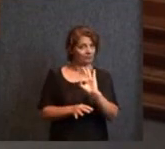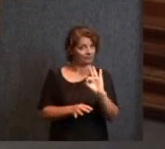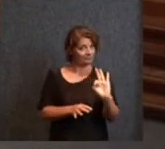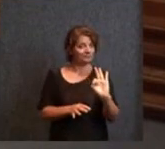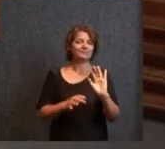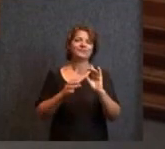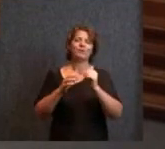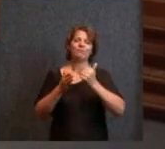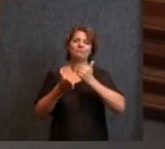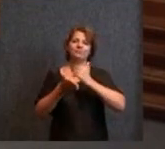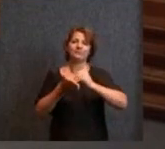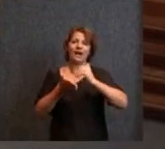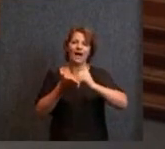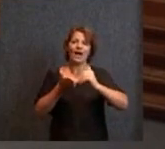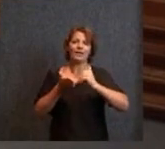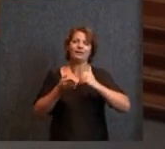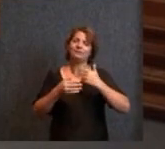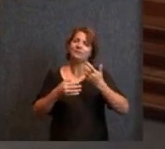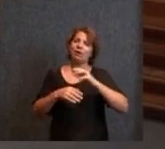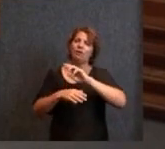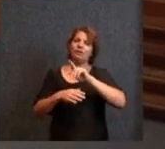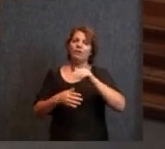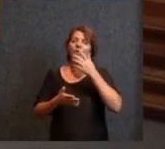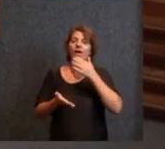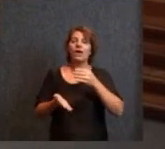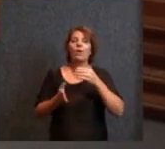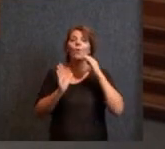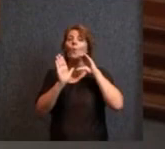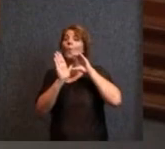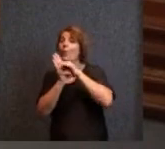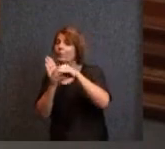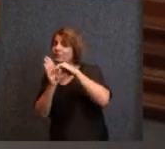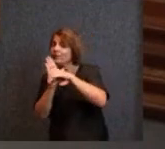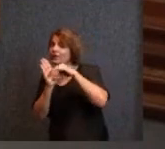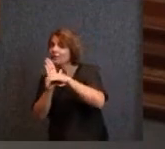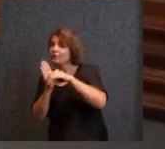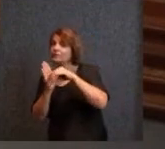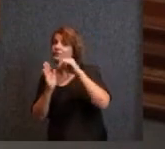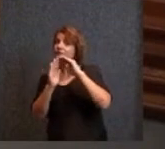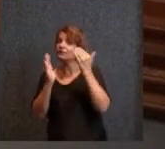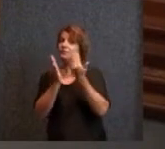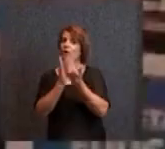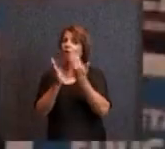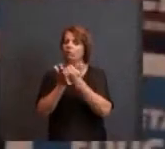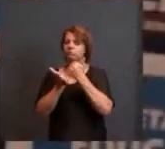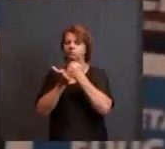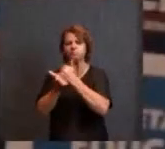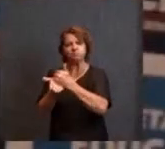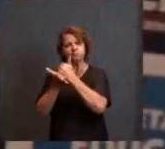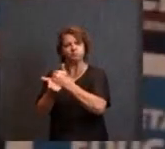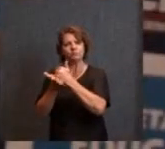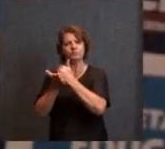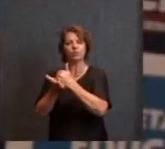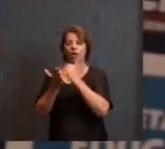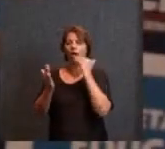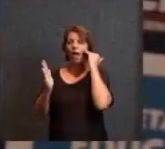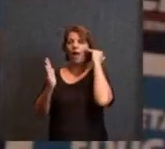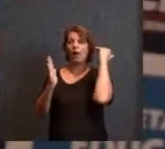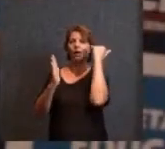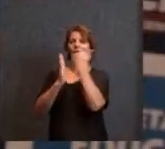administrativa, enfim, é um conceito de escola que atende às demandas que são estabelecidas como